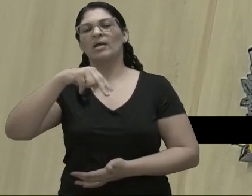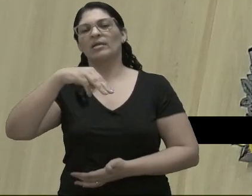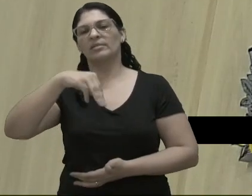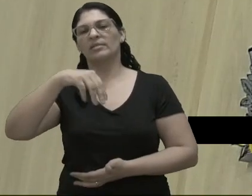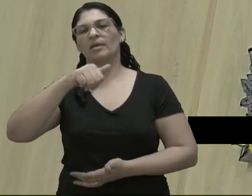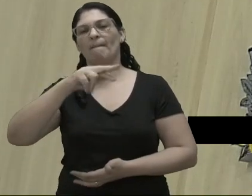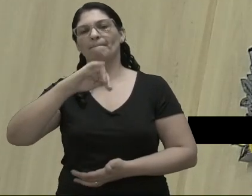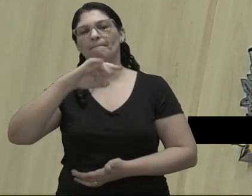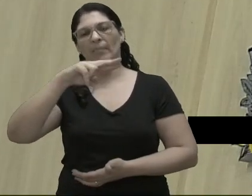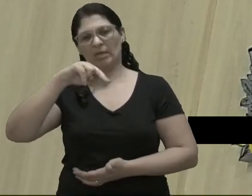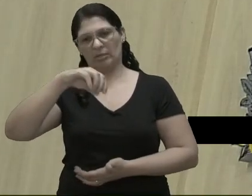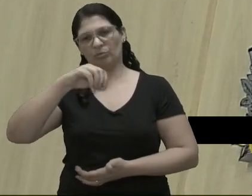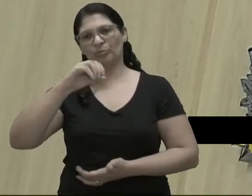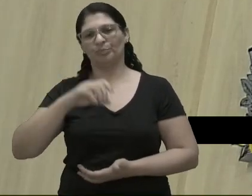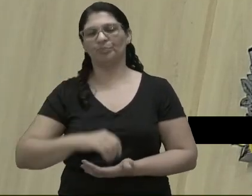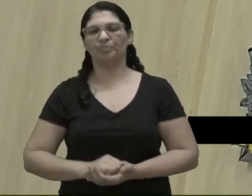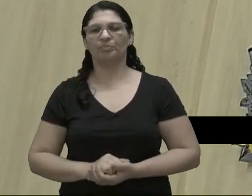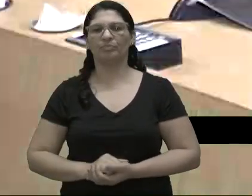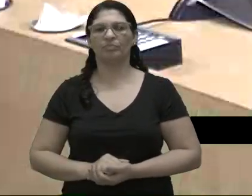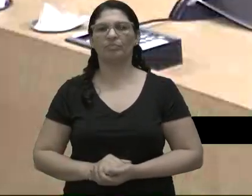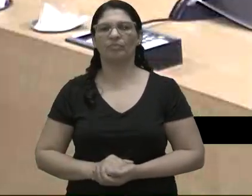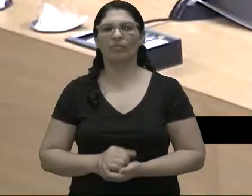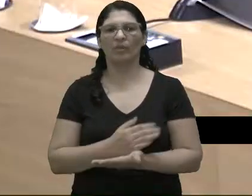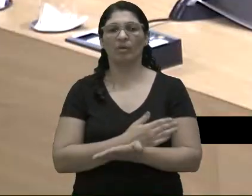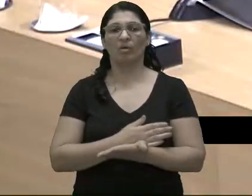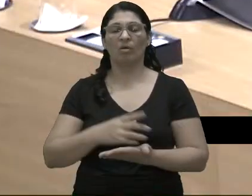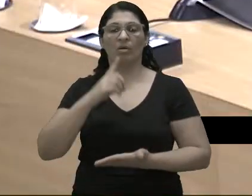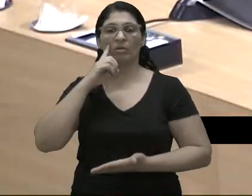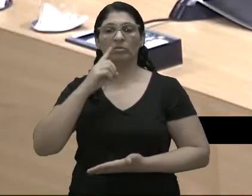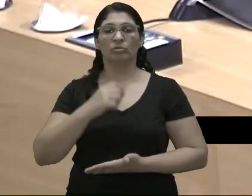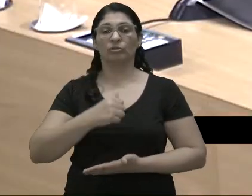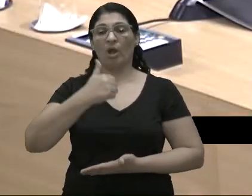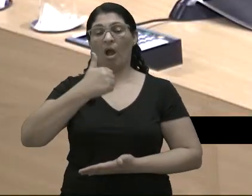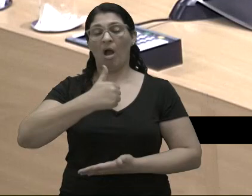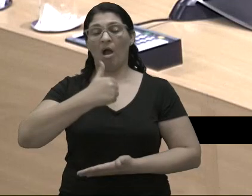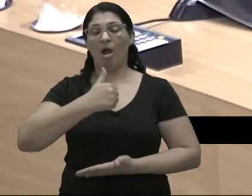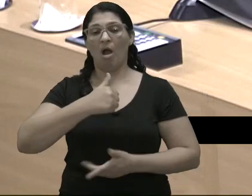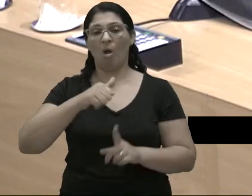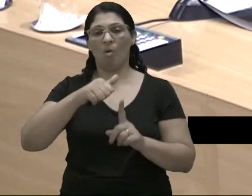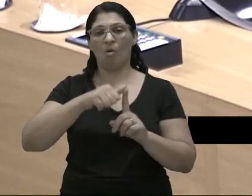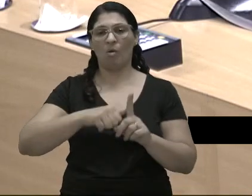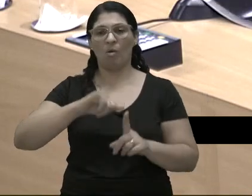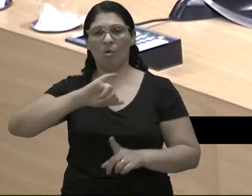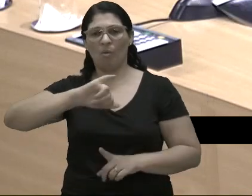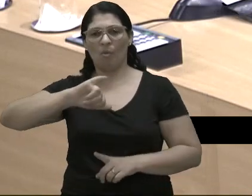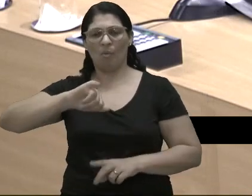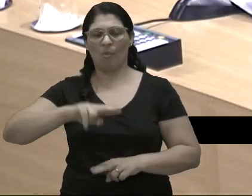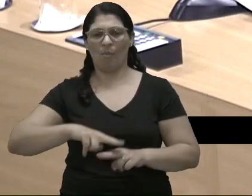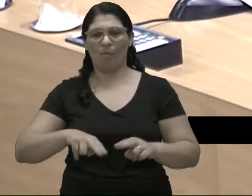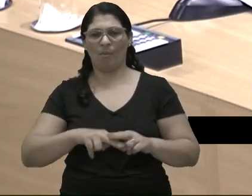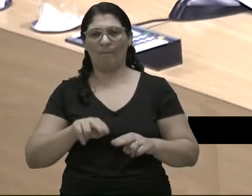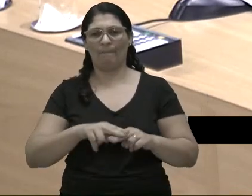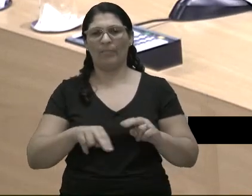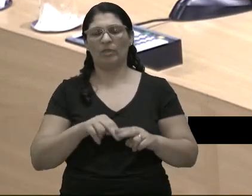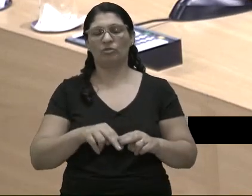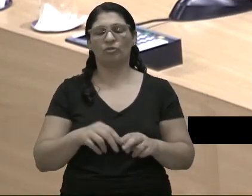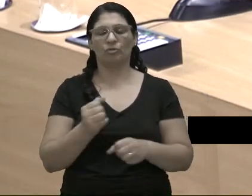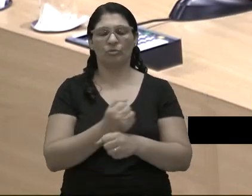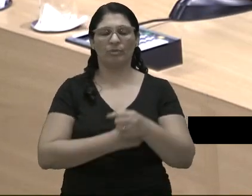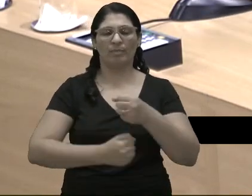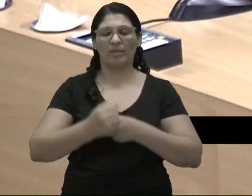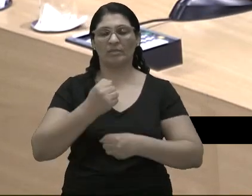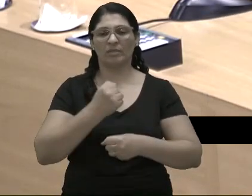Olha, a UPA Santa Helena, ela teve início no dia 1/6/2022, né? E agora vai terminar no